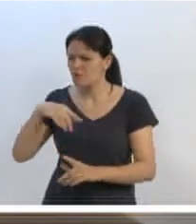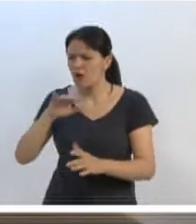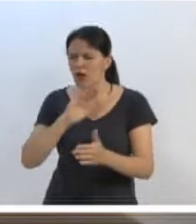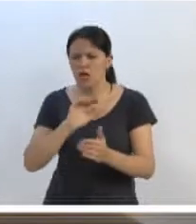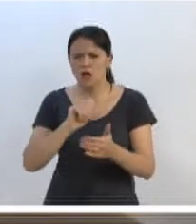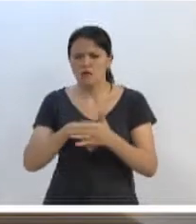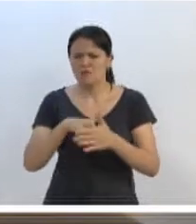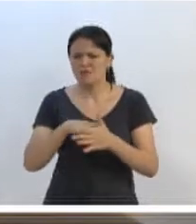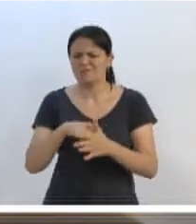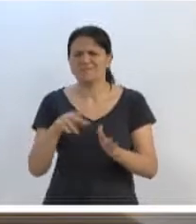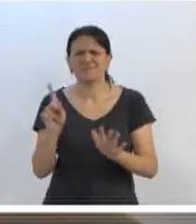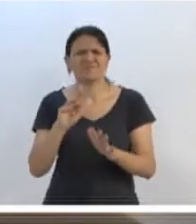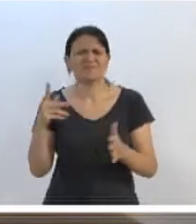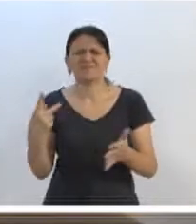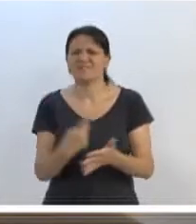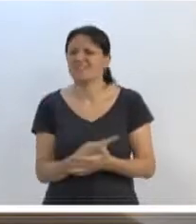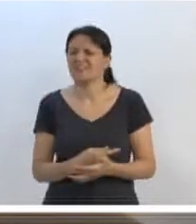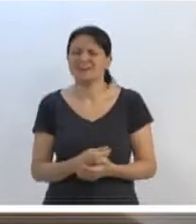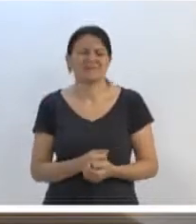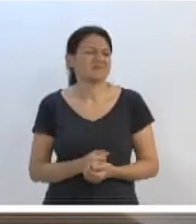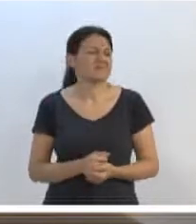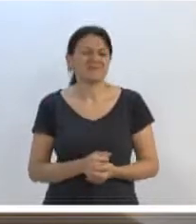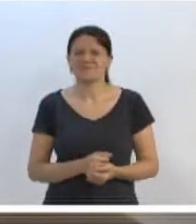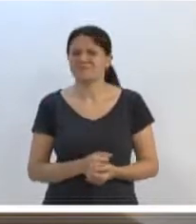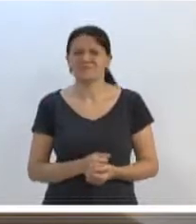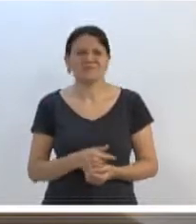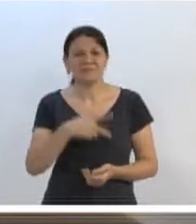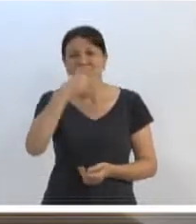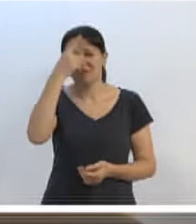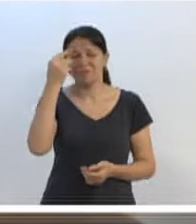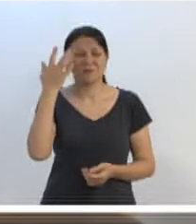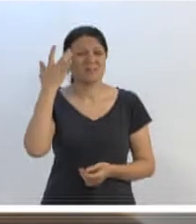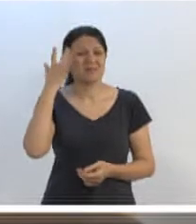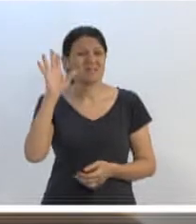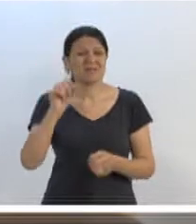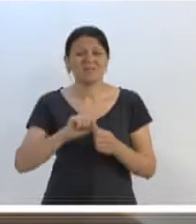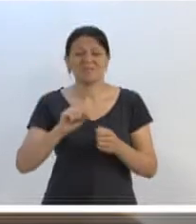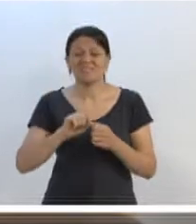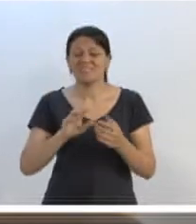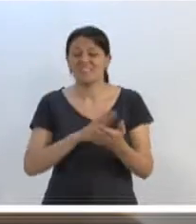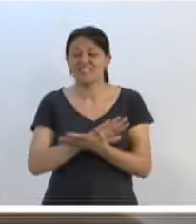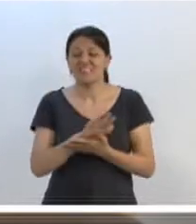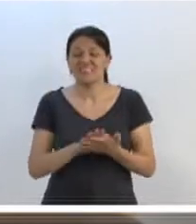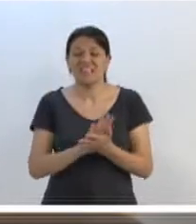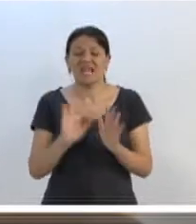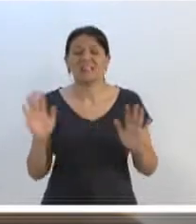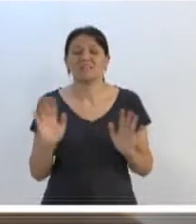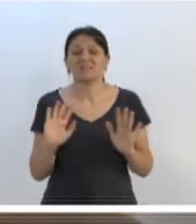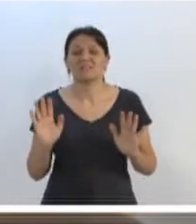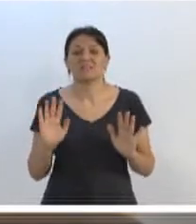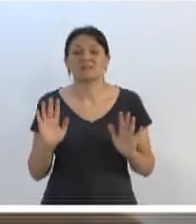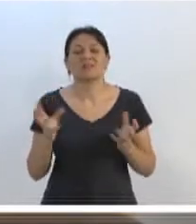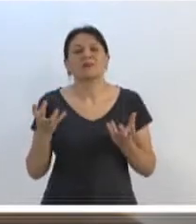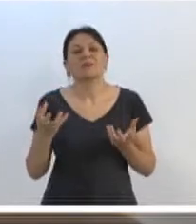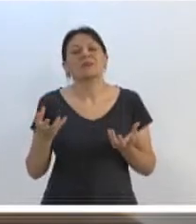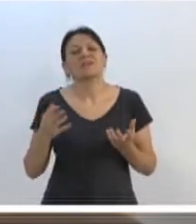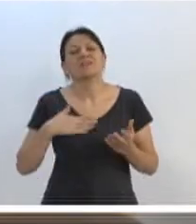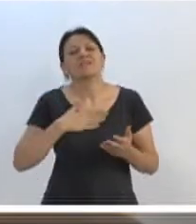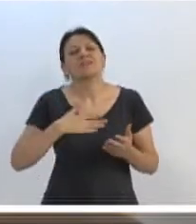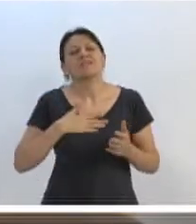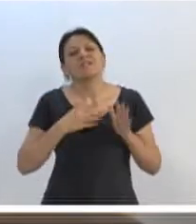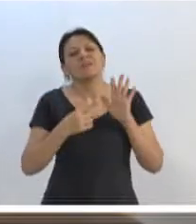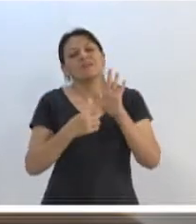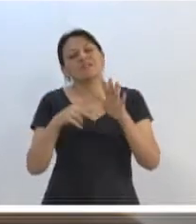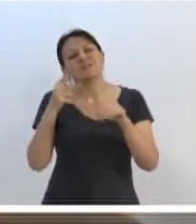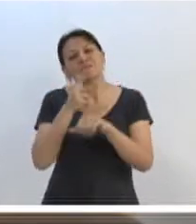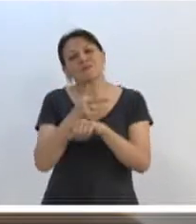Errado. Trabalho forçado são aquelas pessoas que não sabem fazer nada por ninguém. Eu gostaria que a TVL mostrasse um videozinho lá que eu